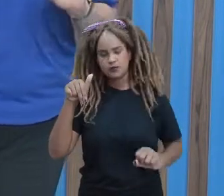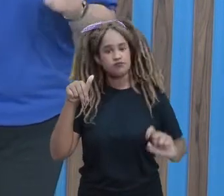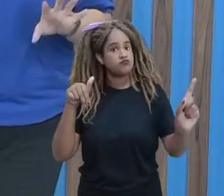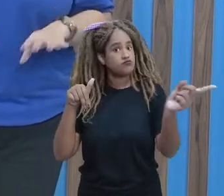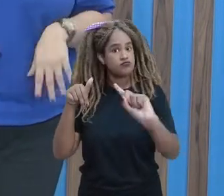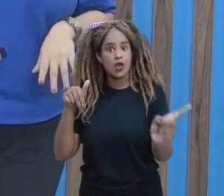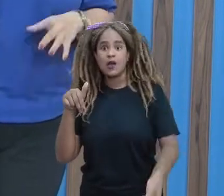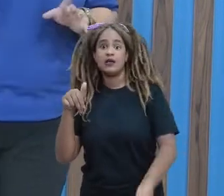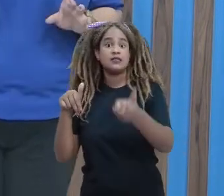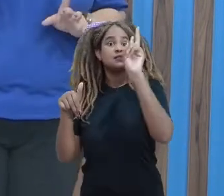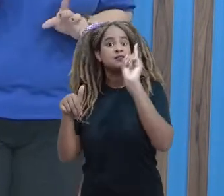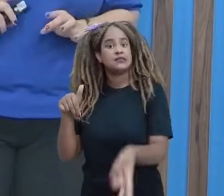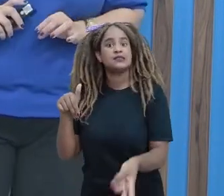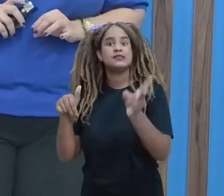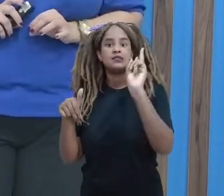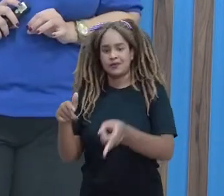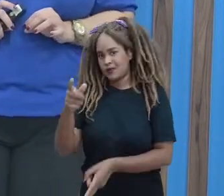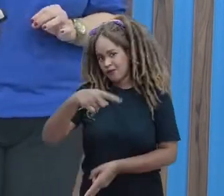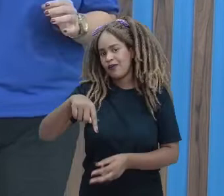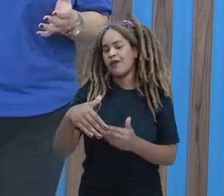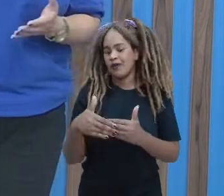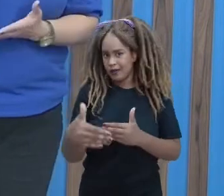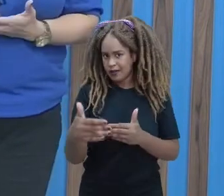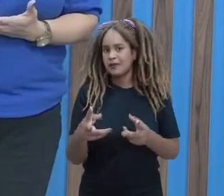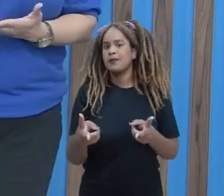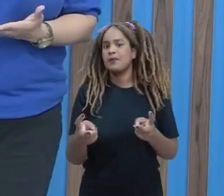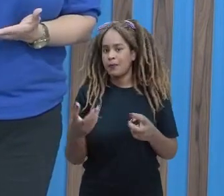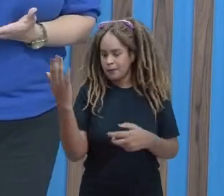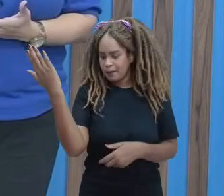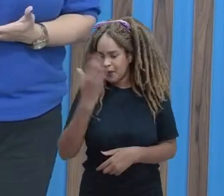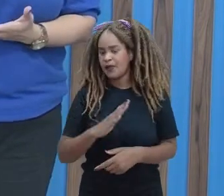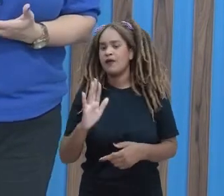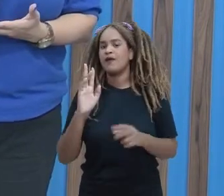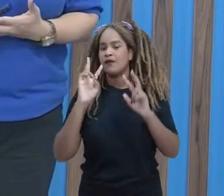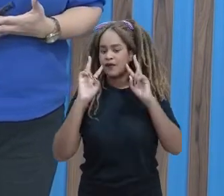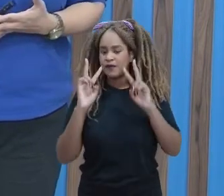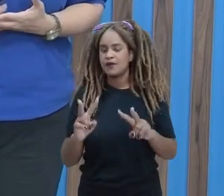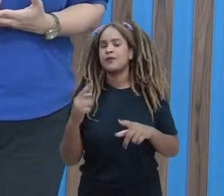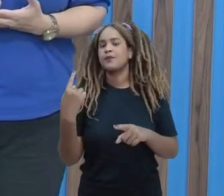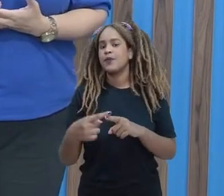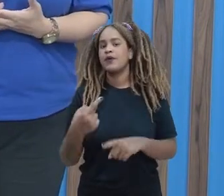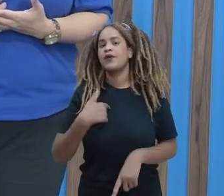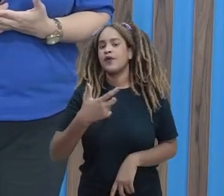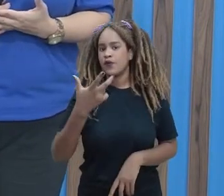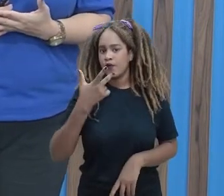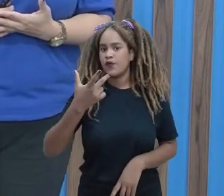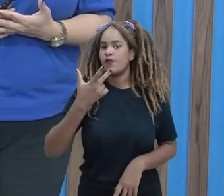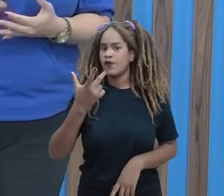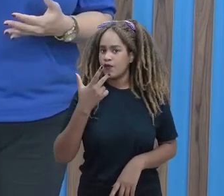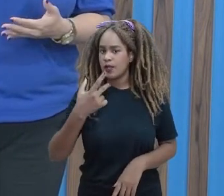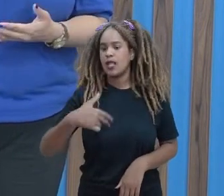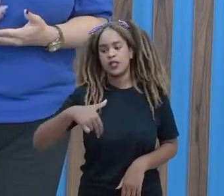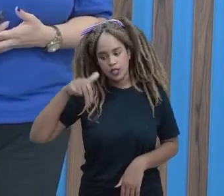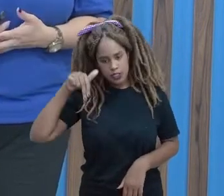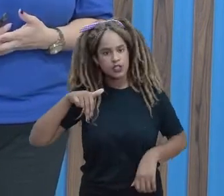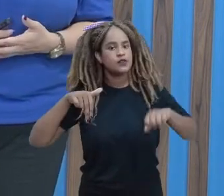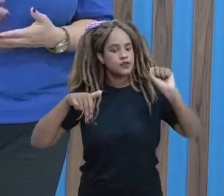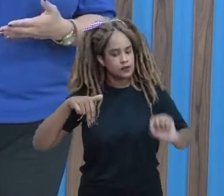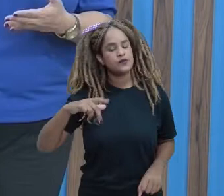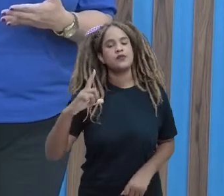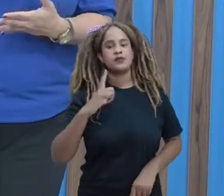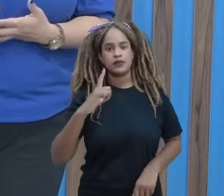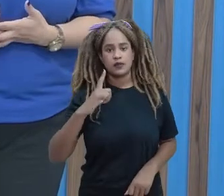gente, é sempre. E vocês vão ver já já por que eu tô aqui reafirmando isso para vocês, tá?